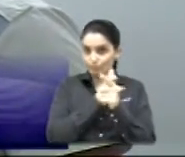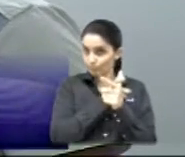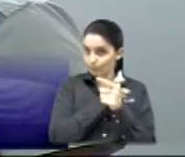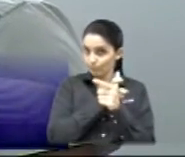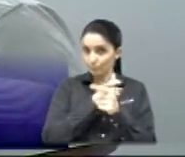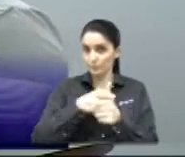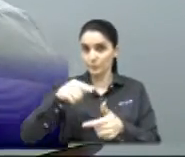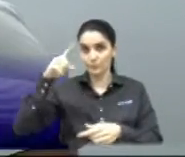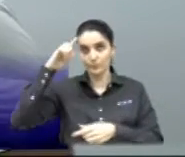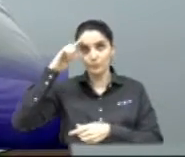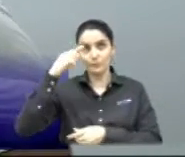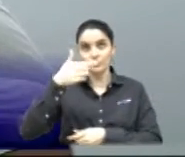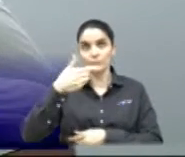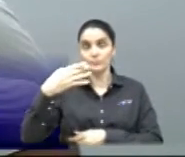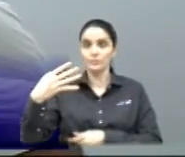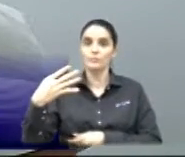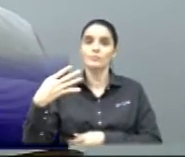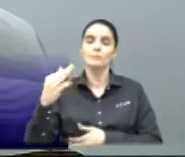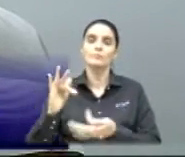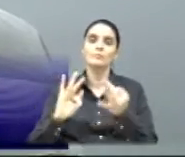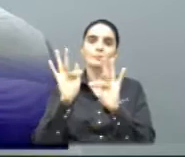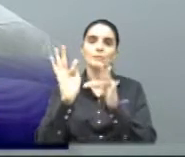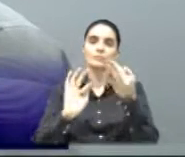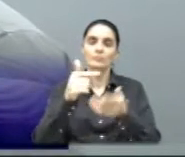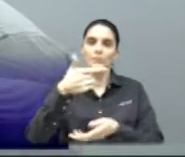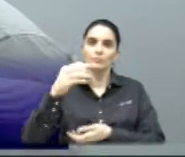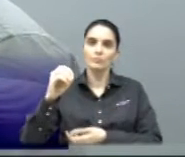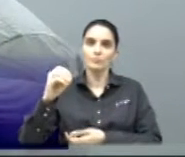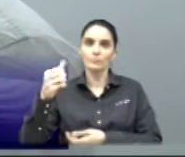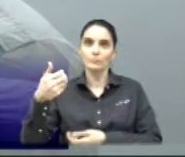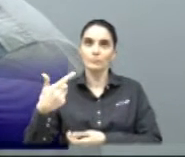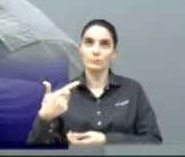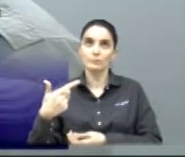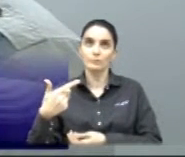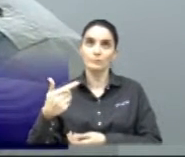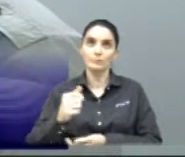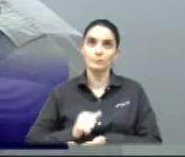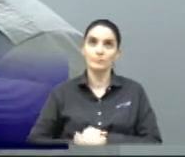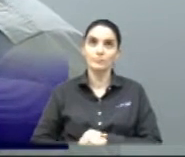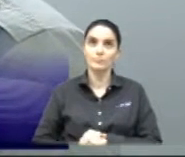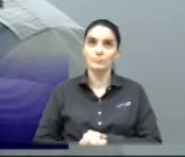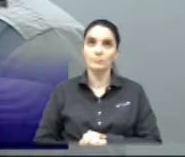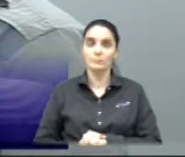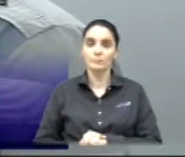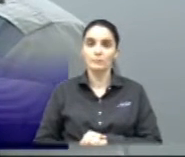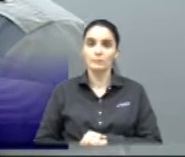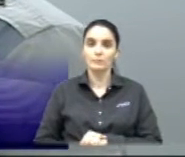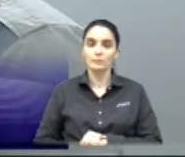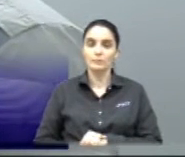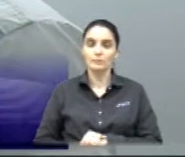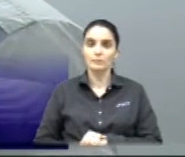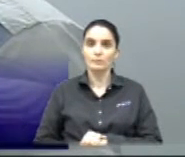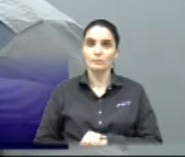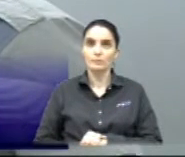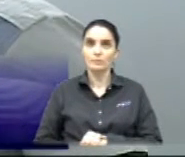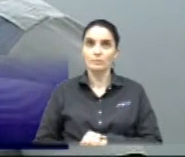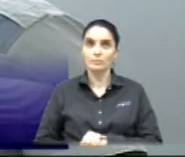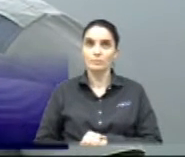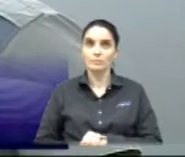no dia 24 de fevereiro de 2012. Ele evocou